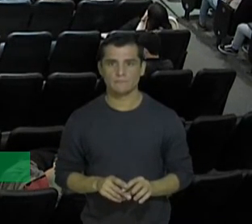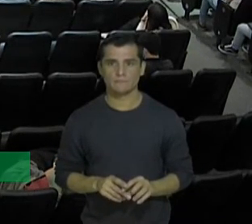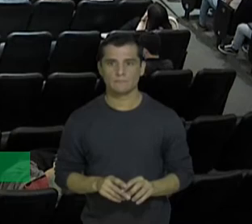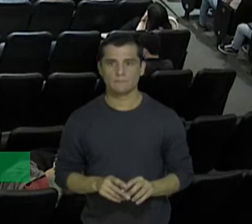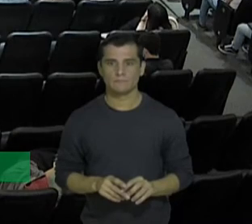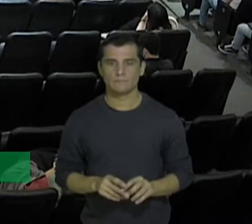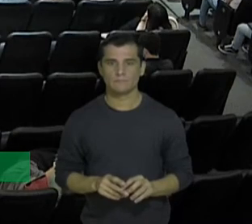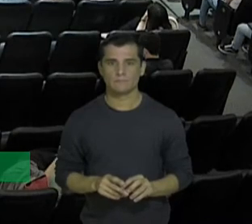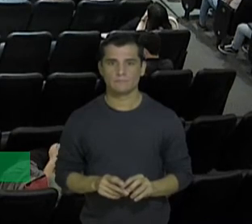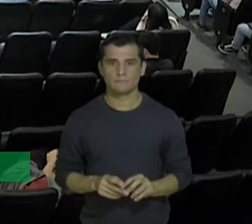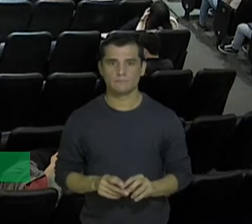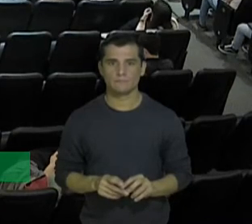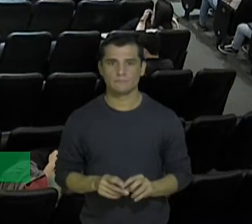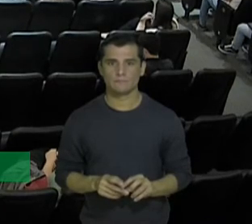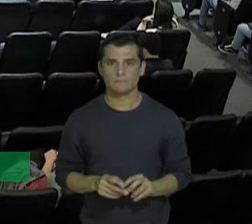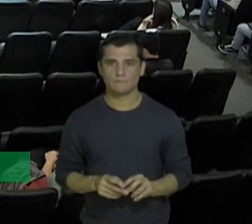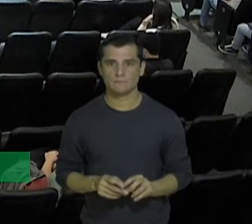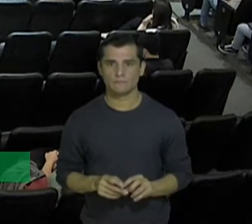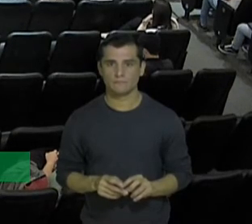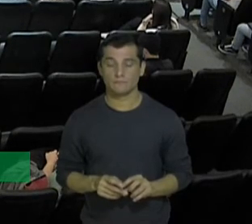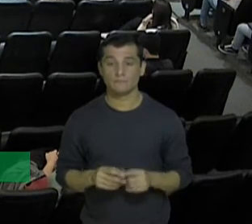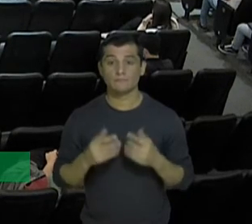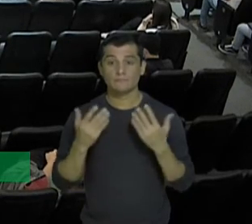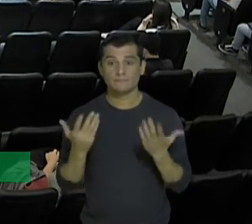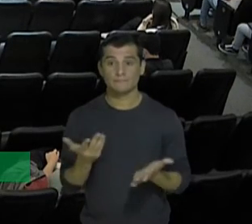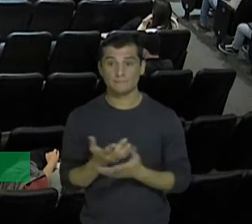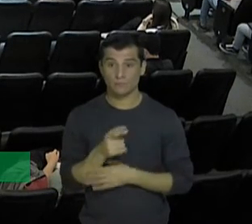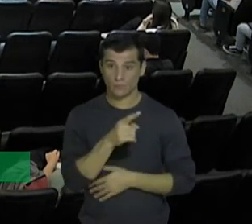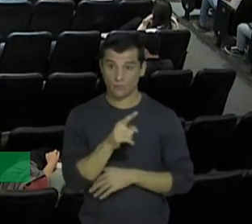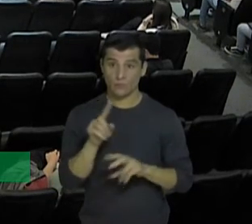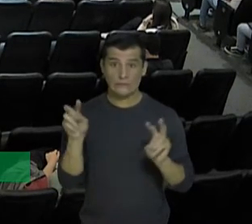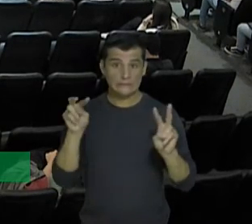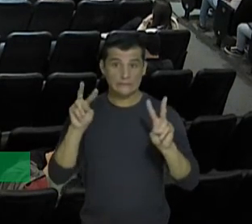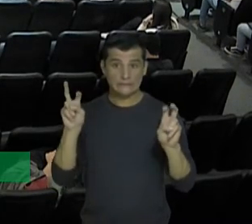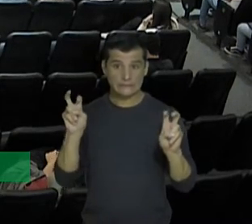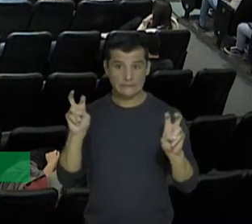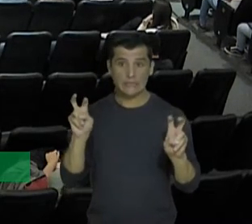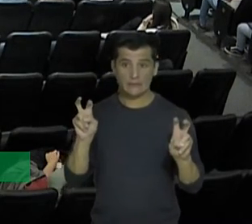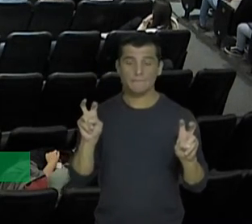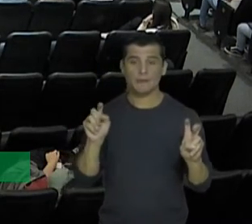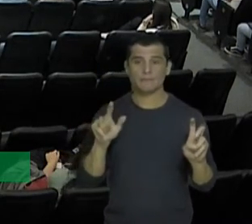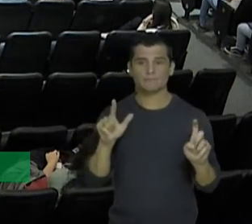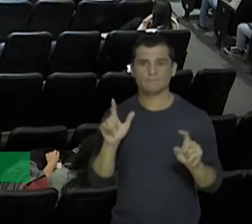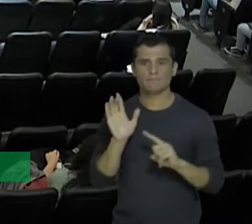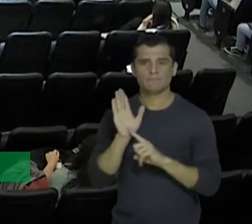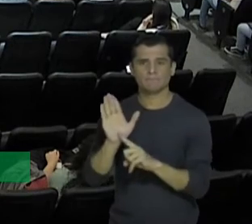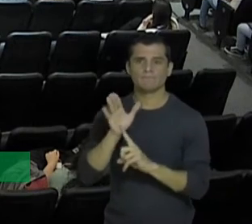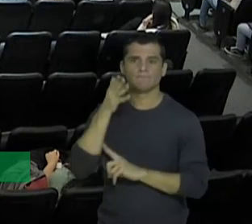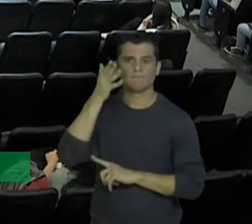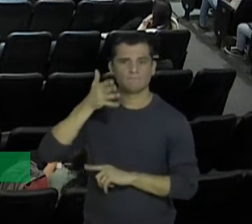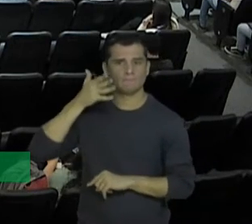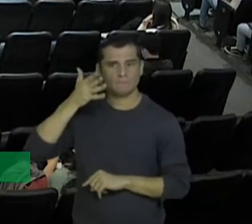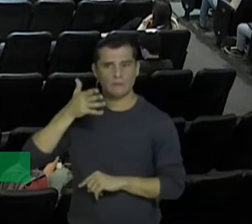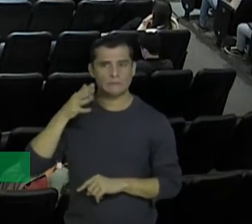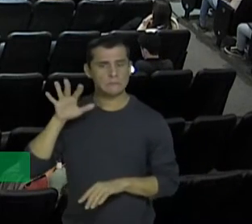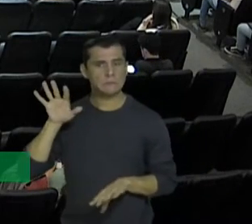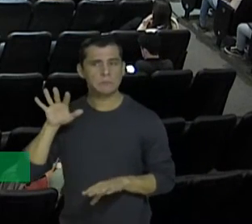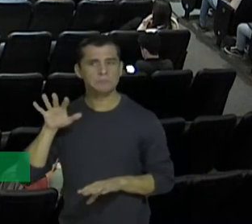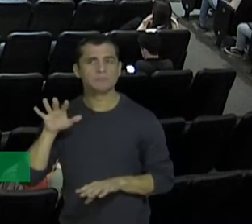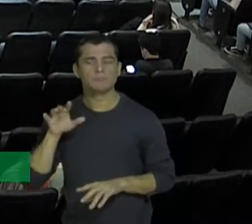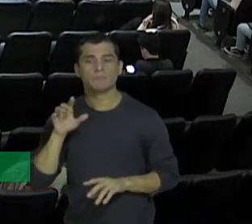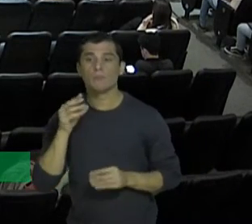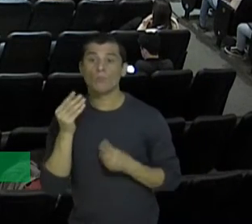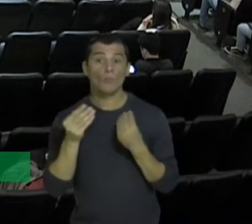aqui ok bom gente o tema que nos nos chama aqui hoje é